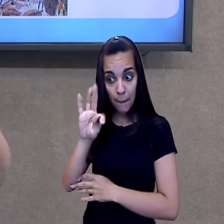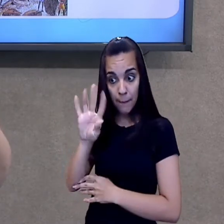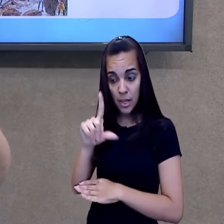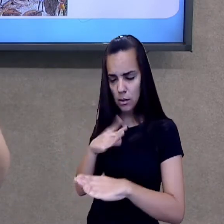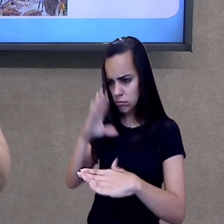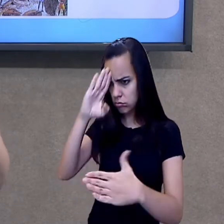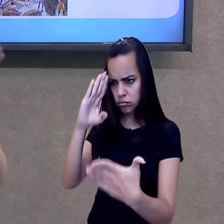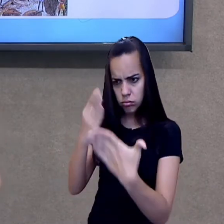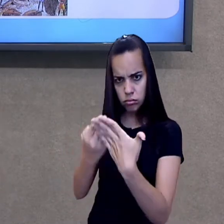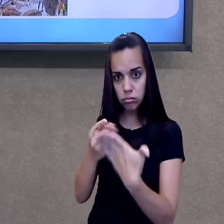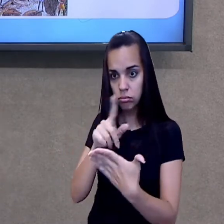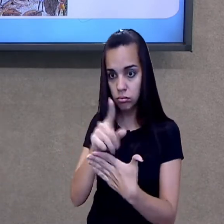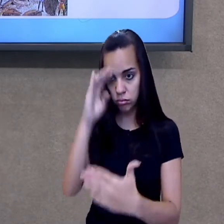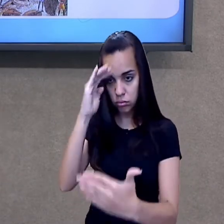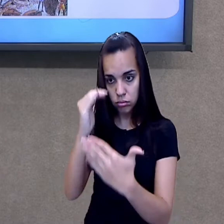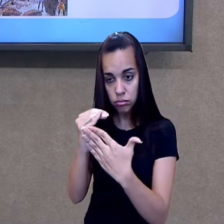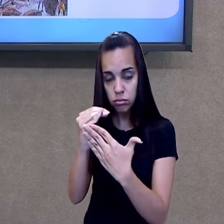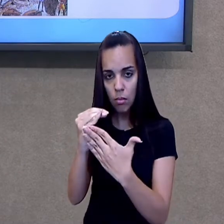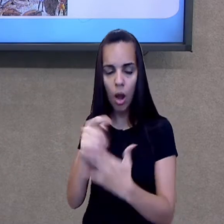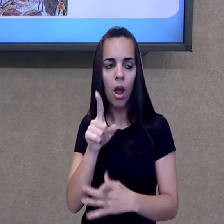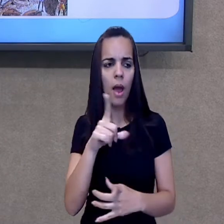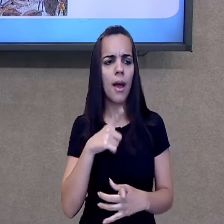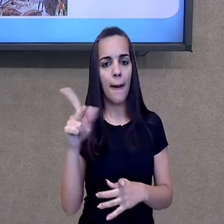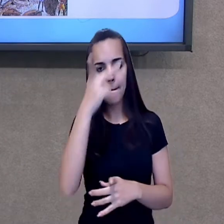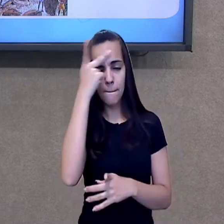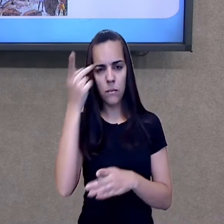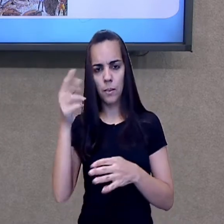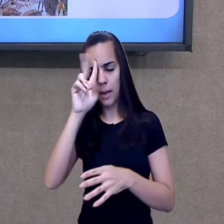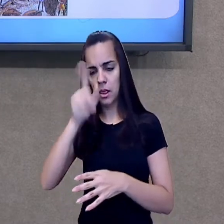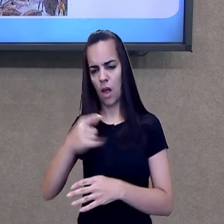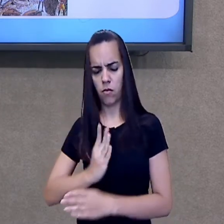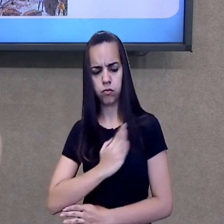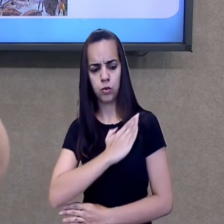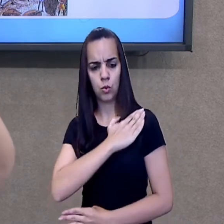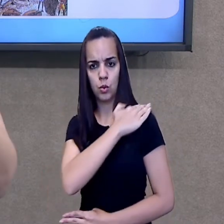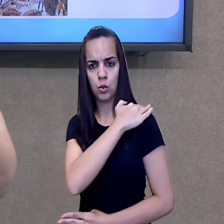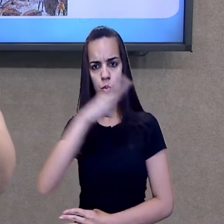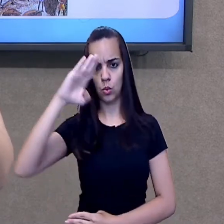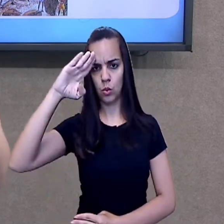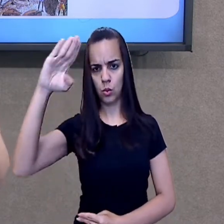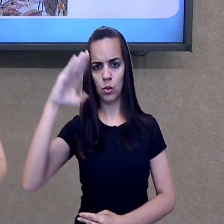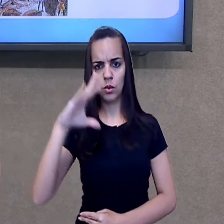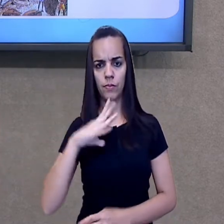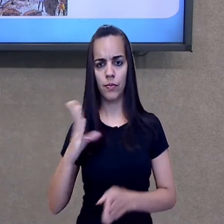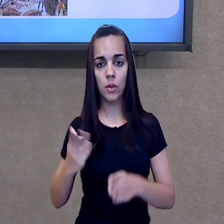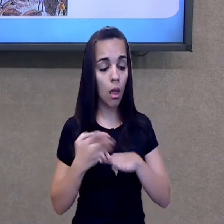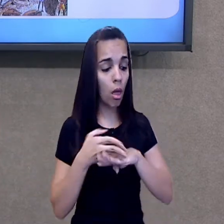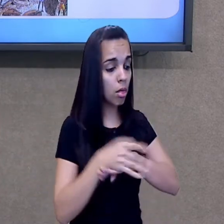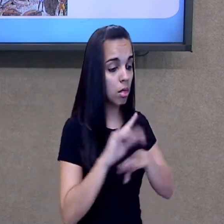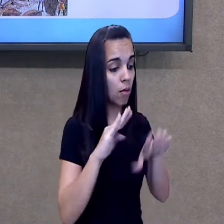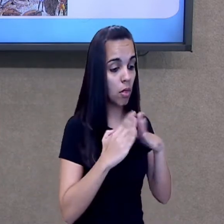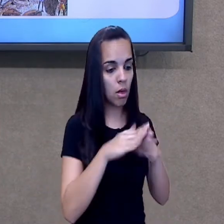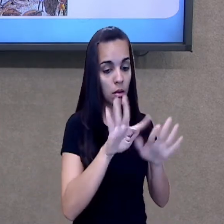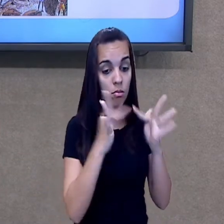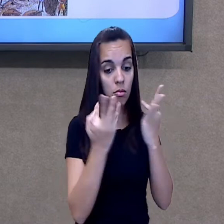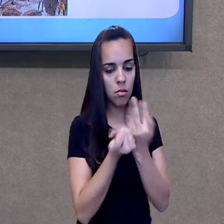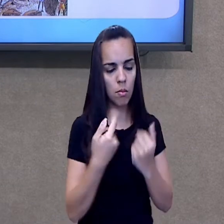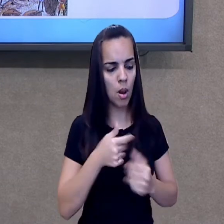coroa invadiam as casas e tentavam pegar todos os seus